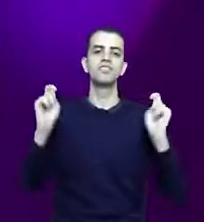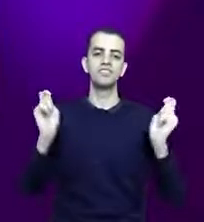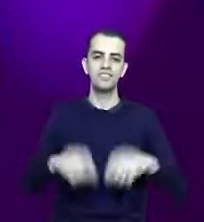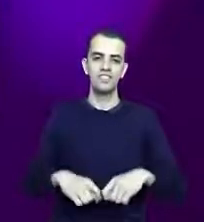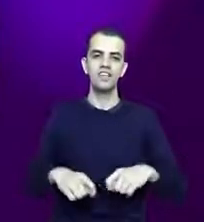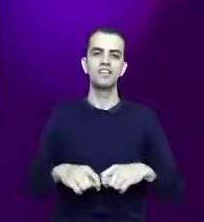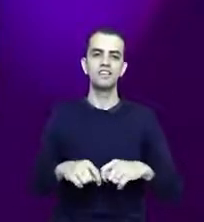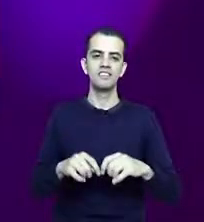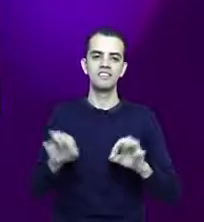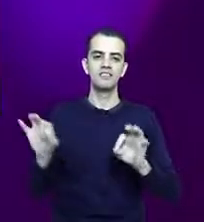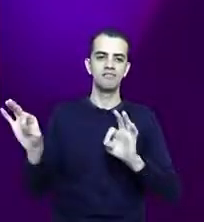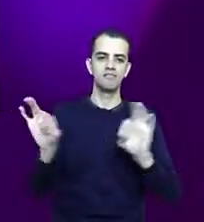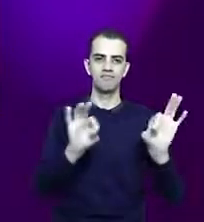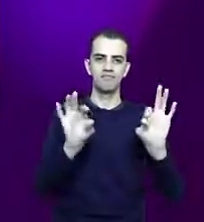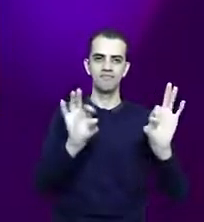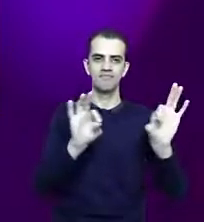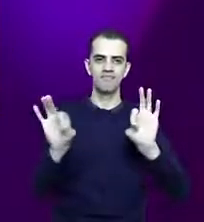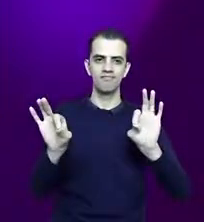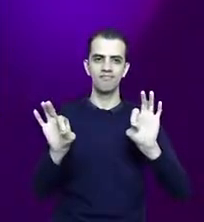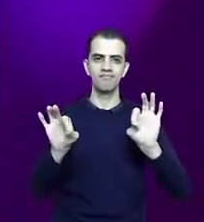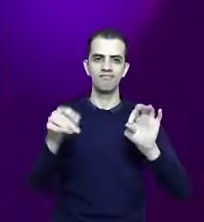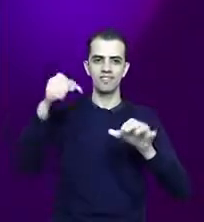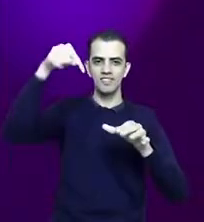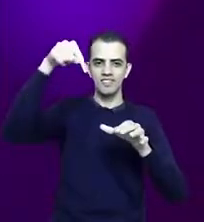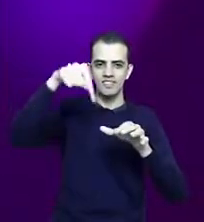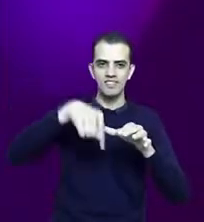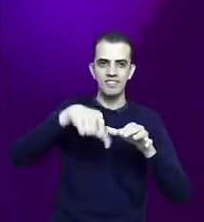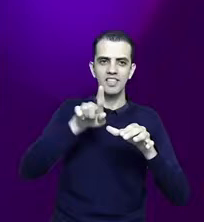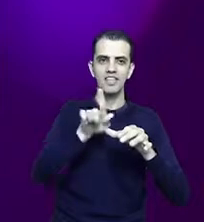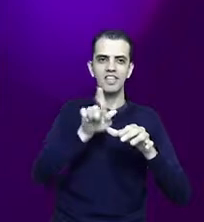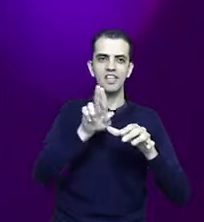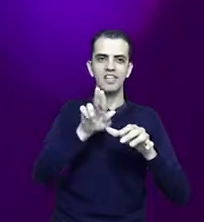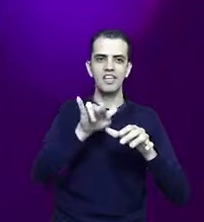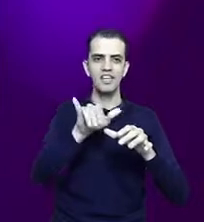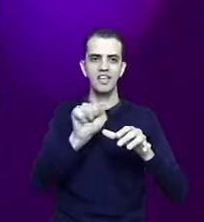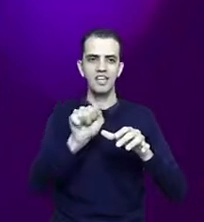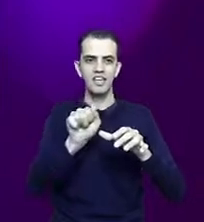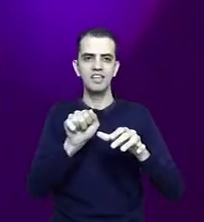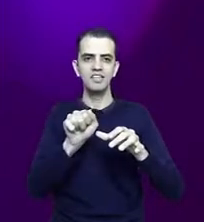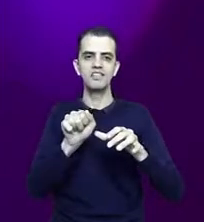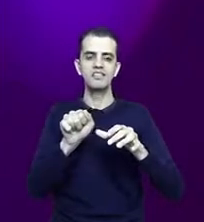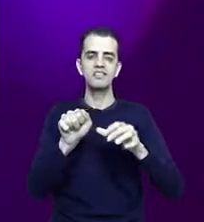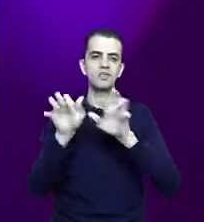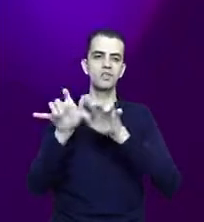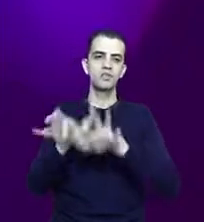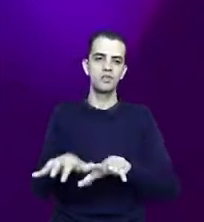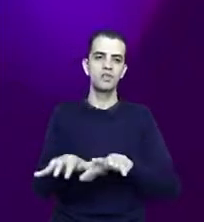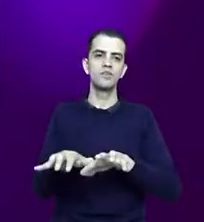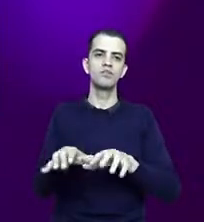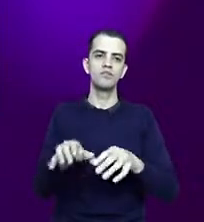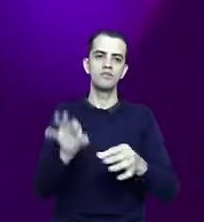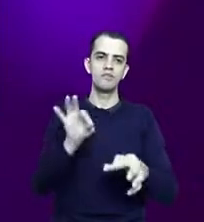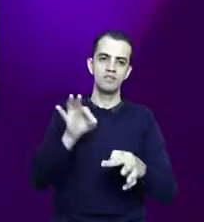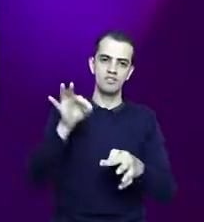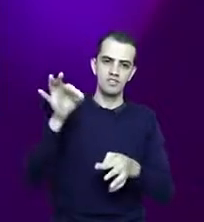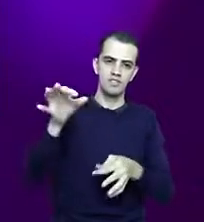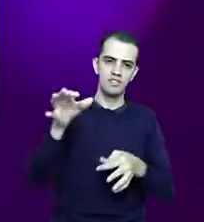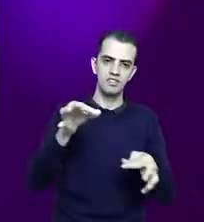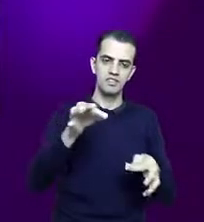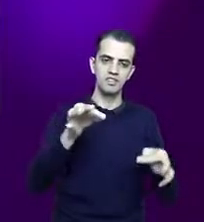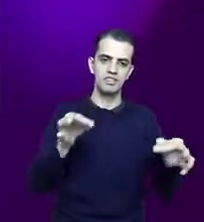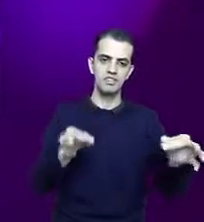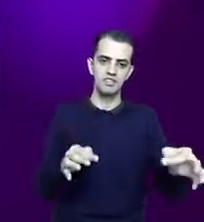um posicionamento de guias que são gerados através e usados através de modelos